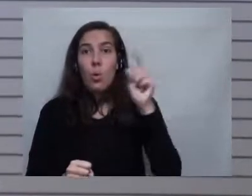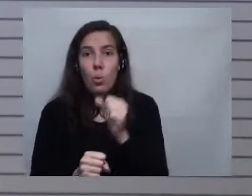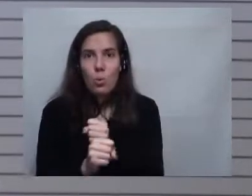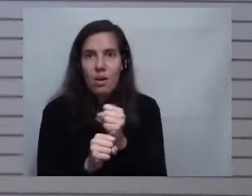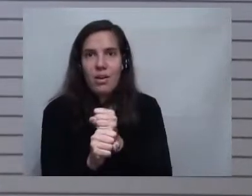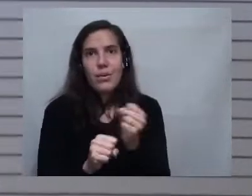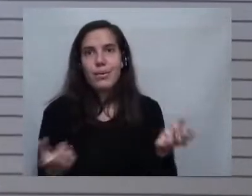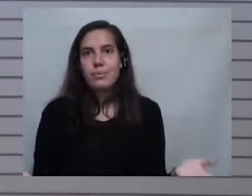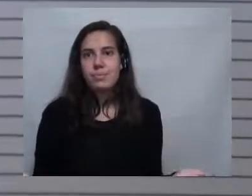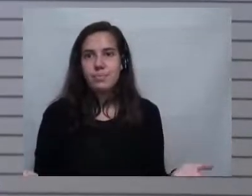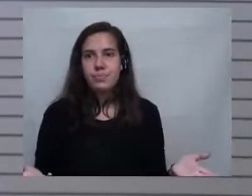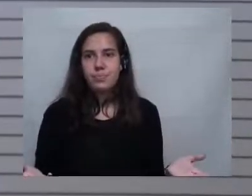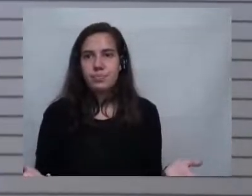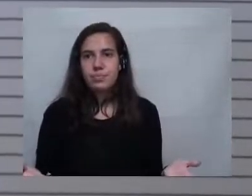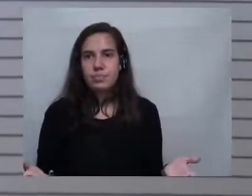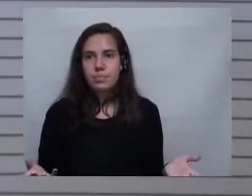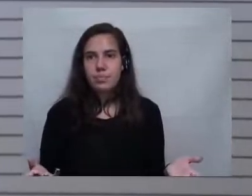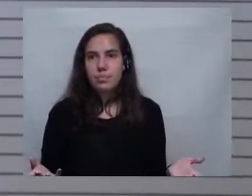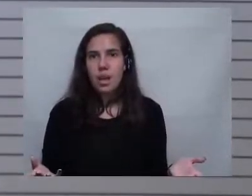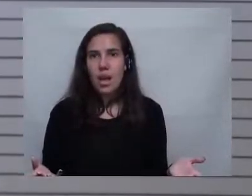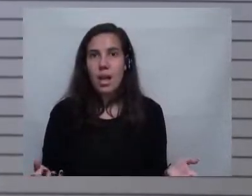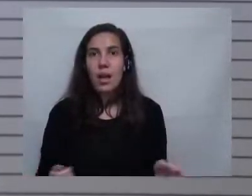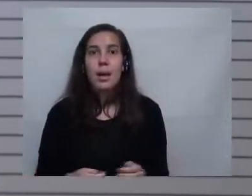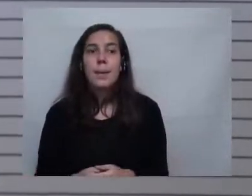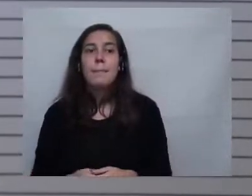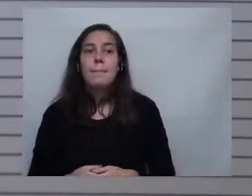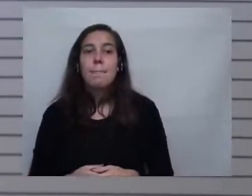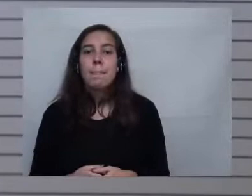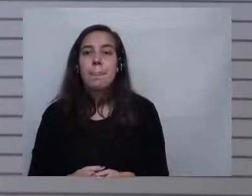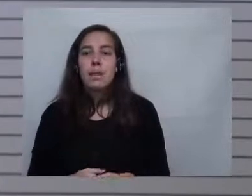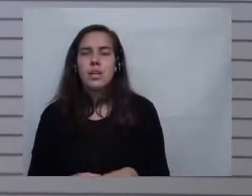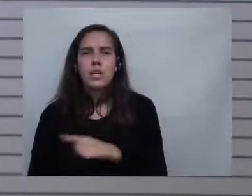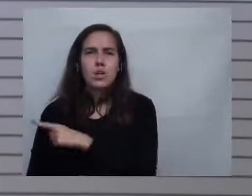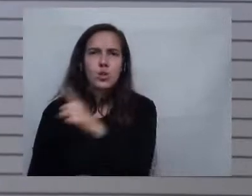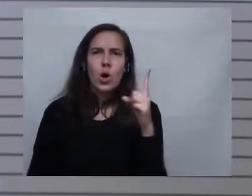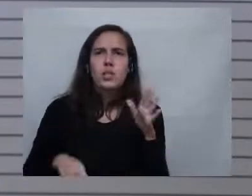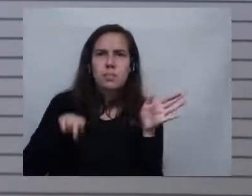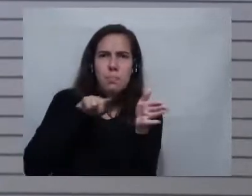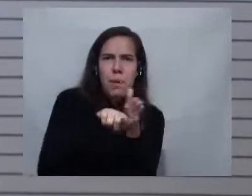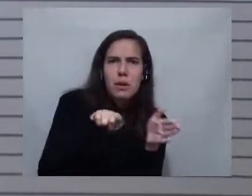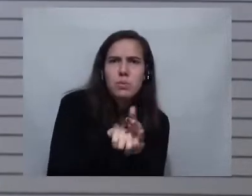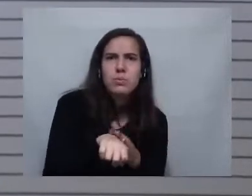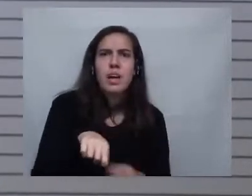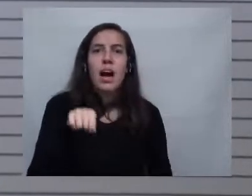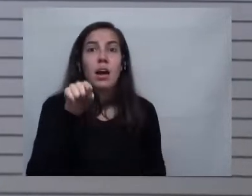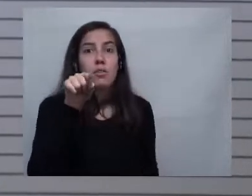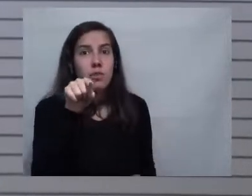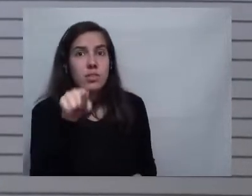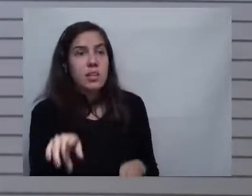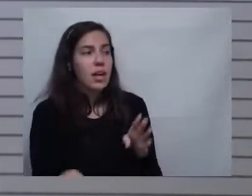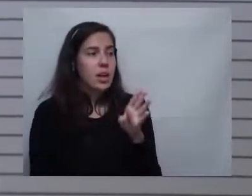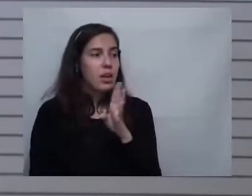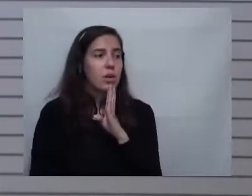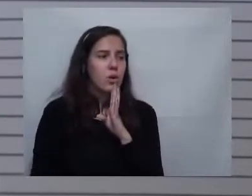os sinais e aí tem várias histórias se a gente for perguntar aqui cada um tem uma história se